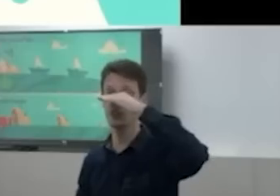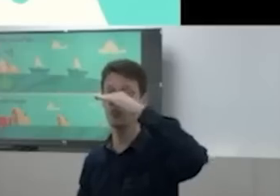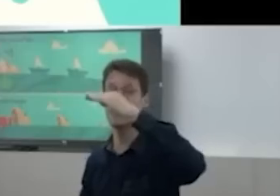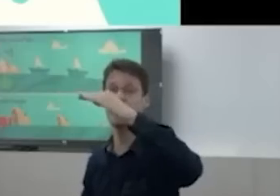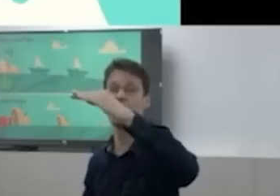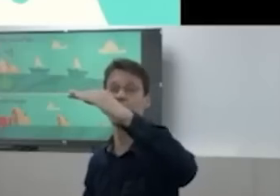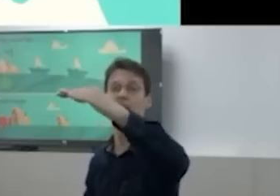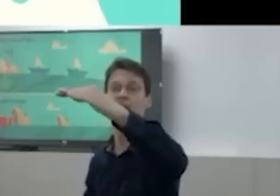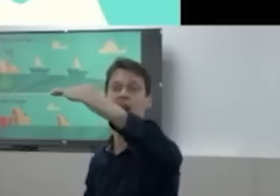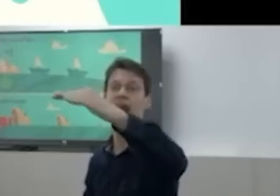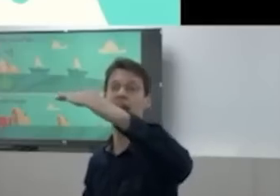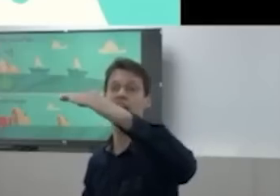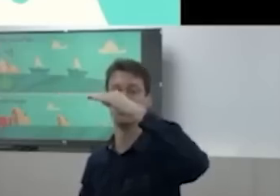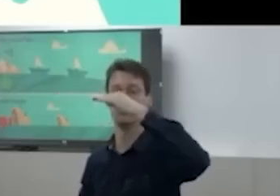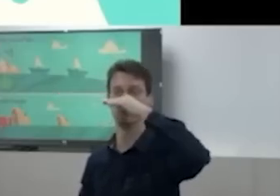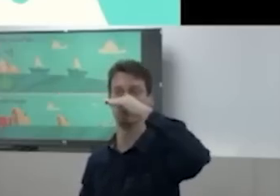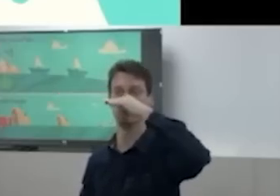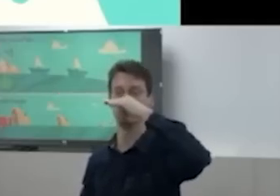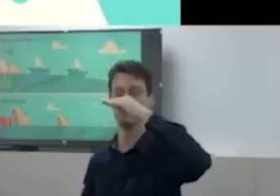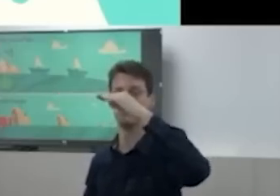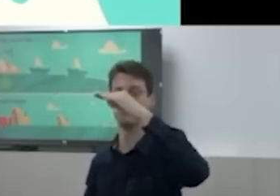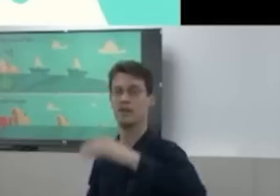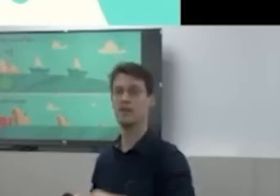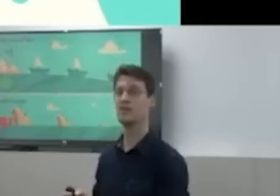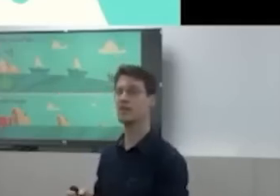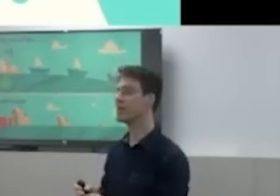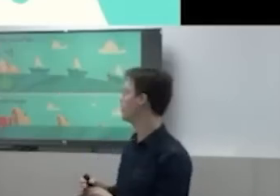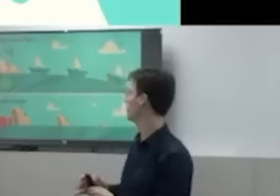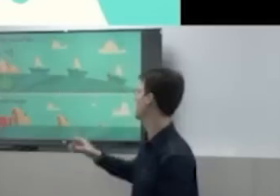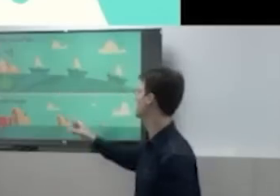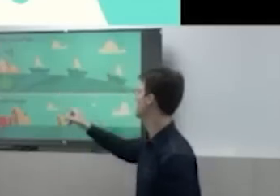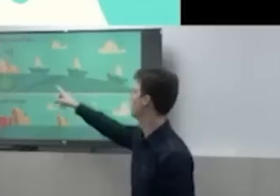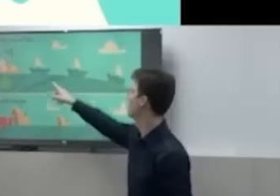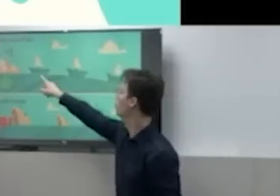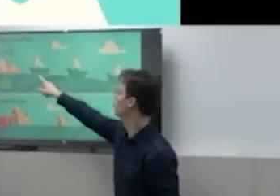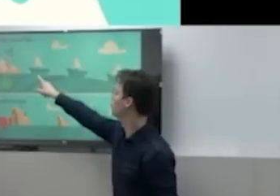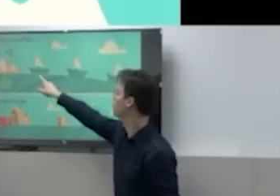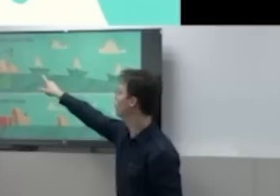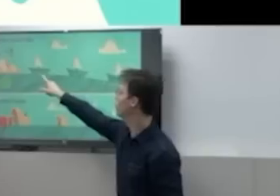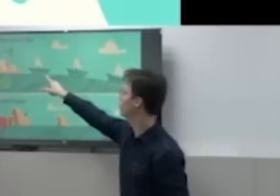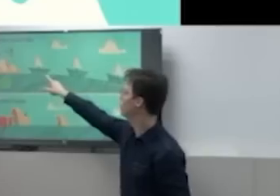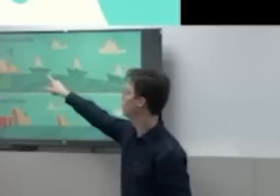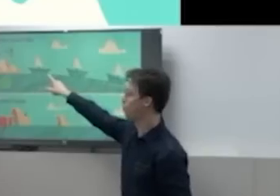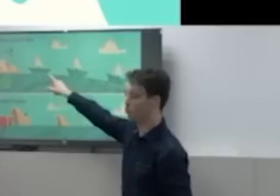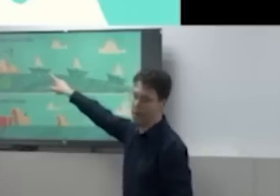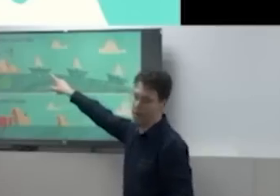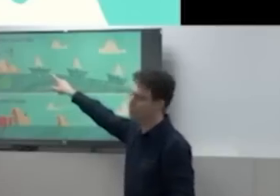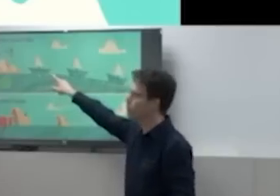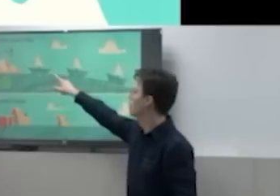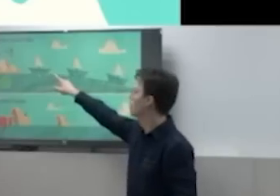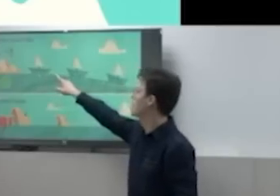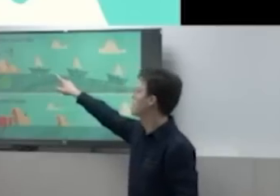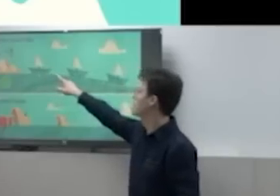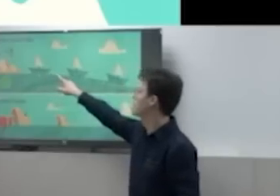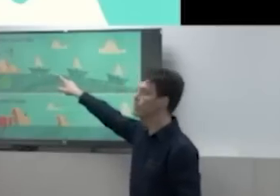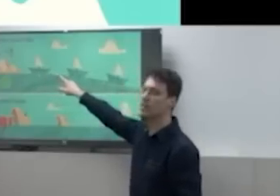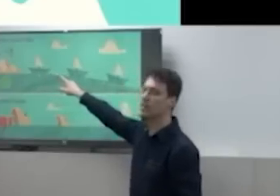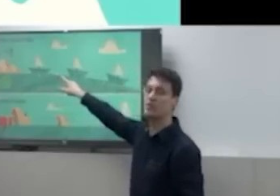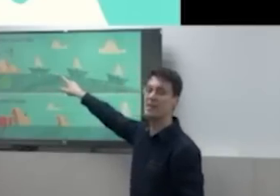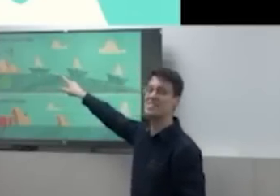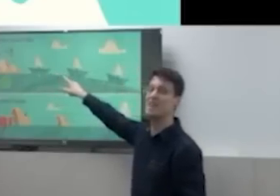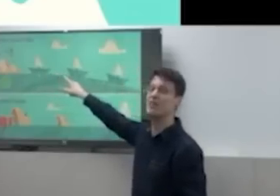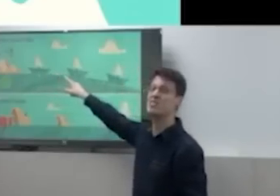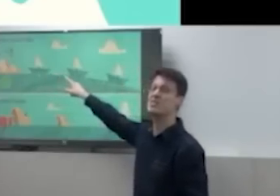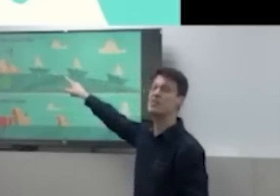do horizonte, a gente vê reto. Então o que acontece? O navio, ou barco, vai